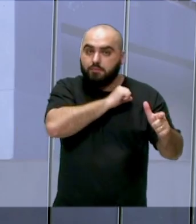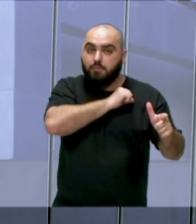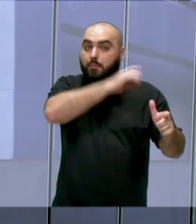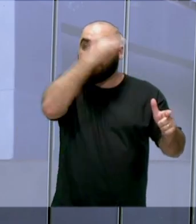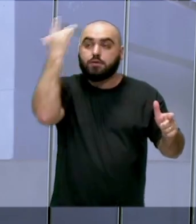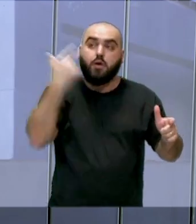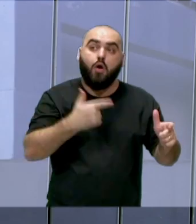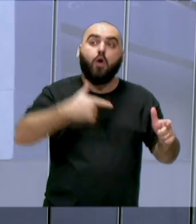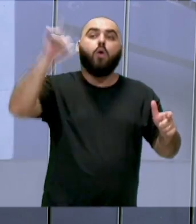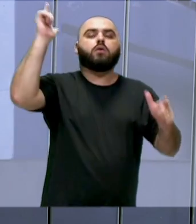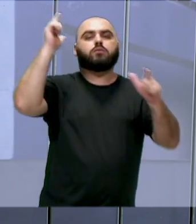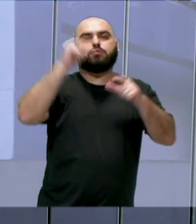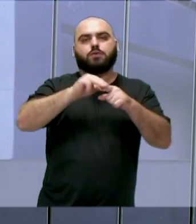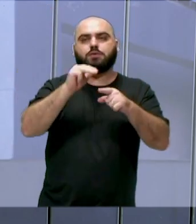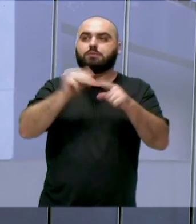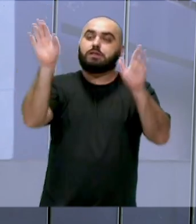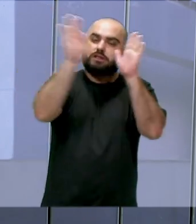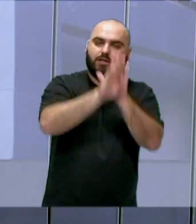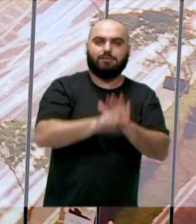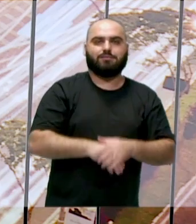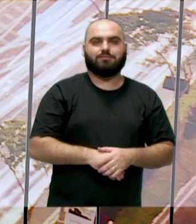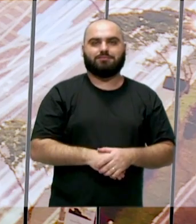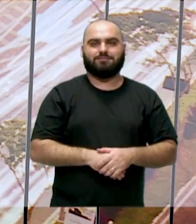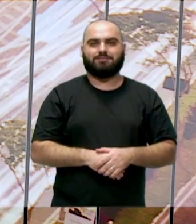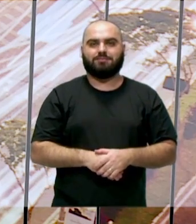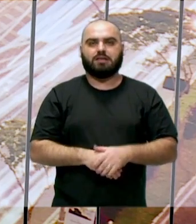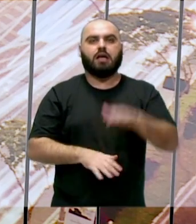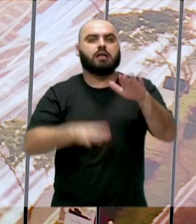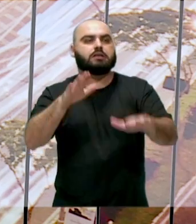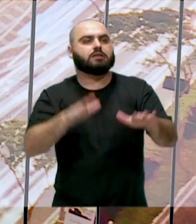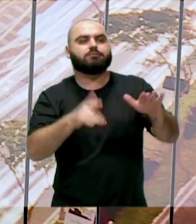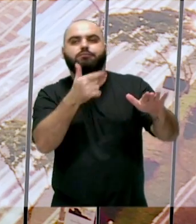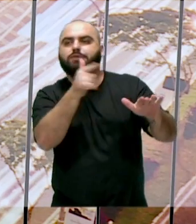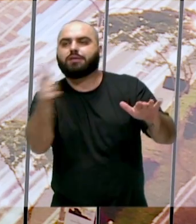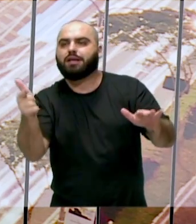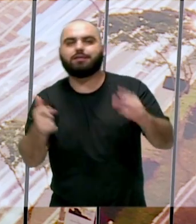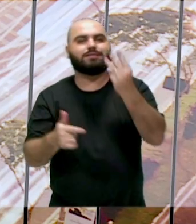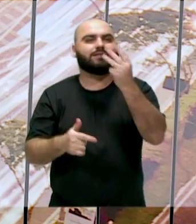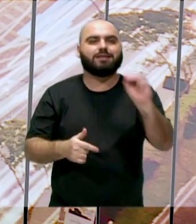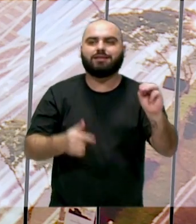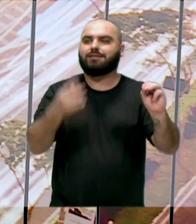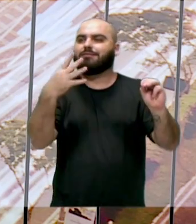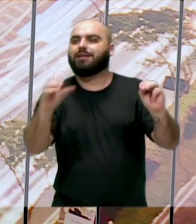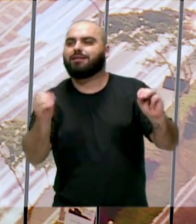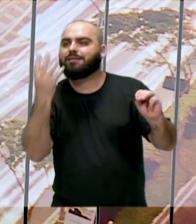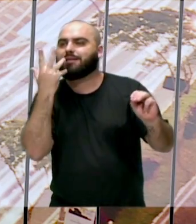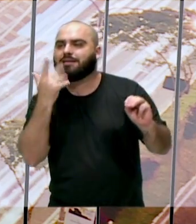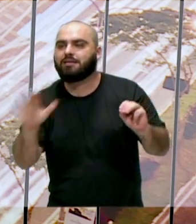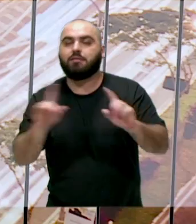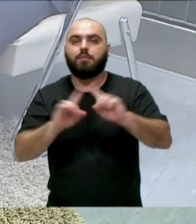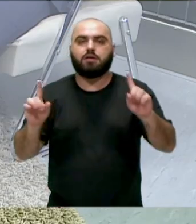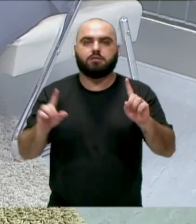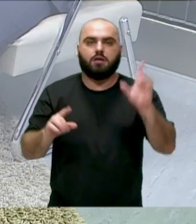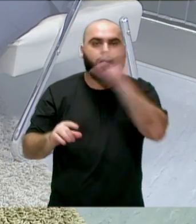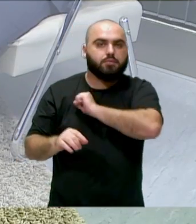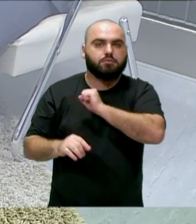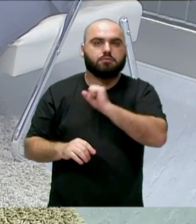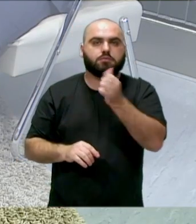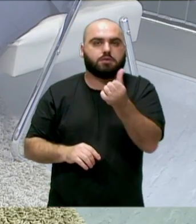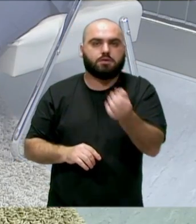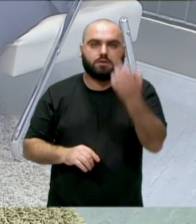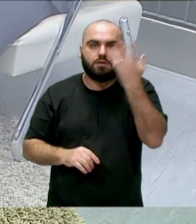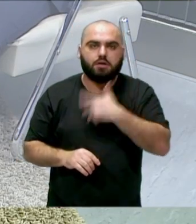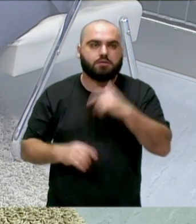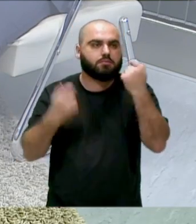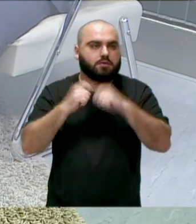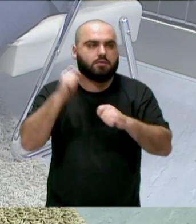vêm de outros locais. E aí surge uma demanda, às vezes, não tem a demanda de 30, 40 crianças, mas do dia para a noite tem 60 crianças precisando